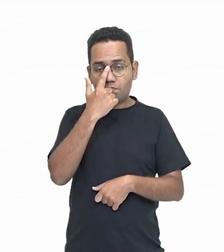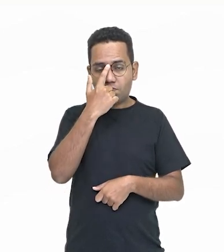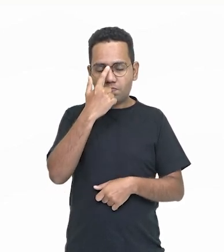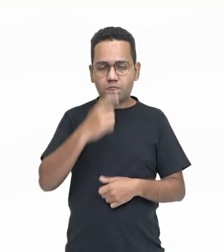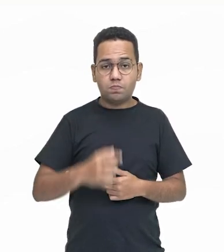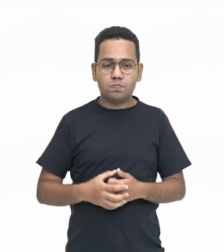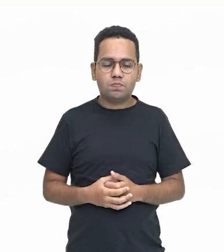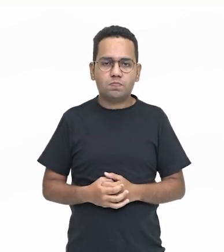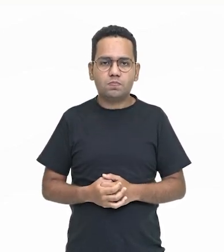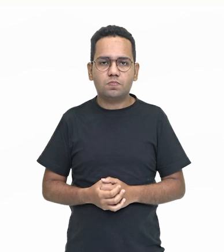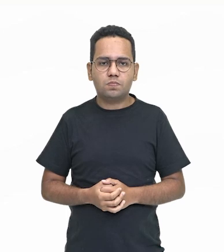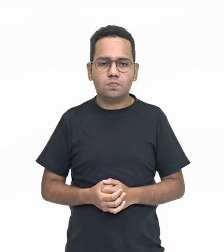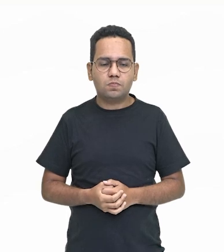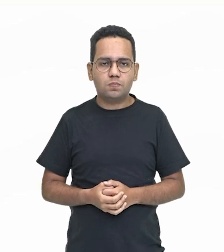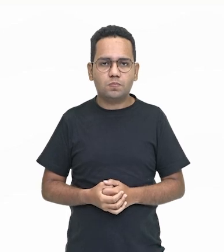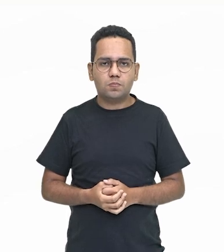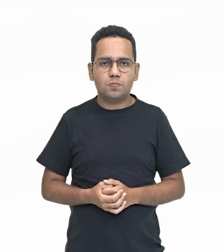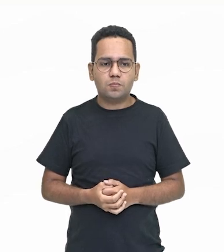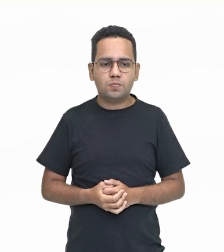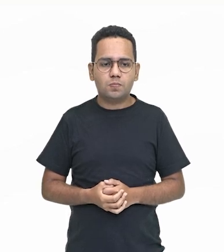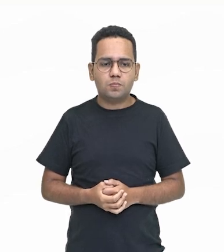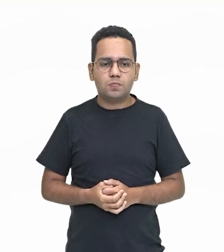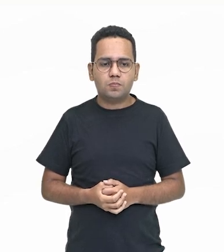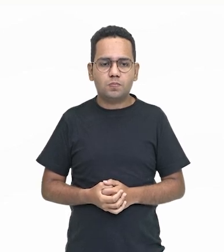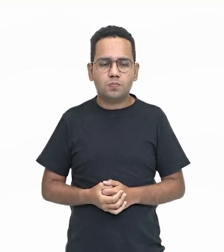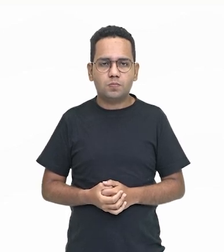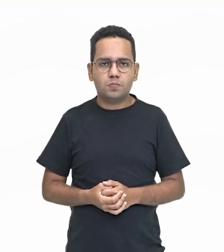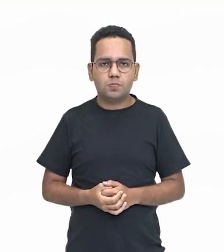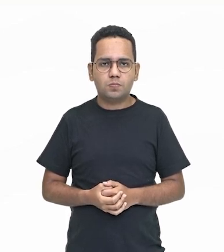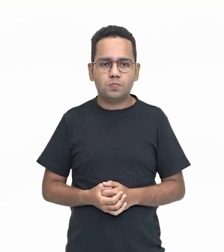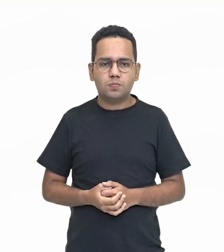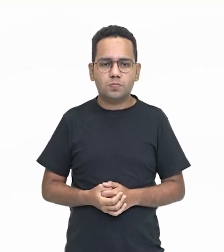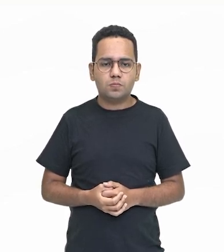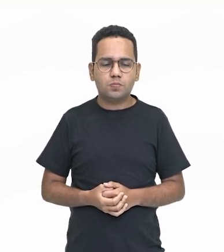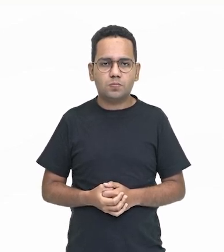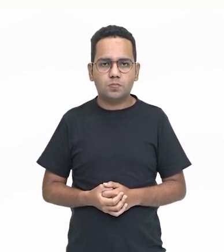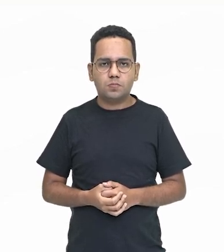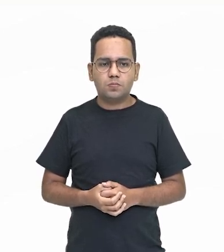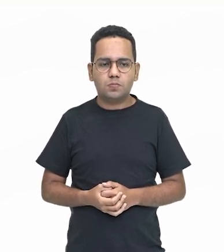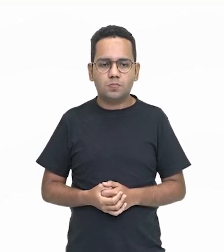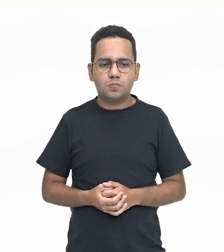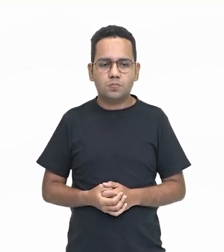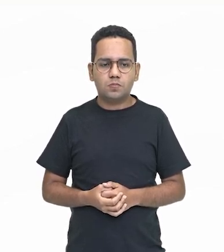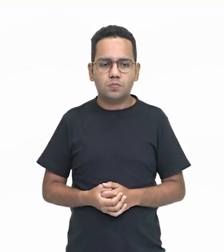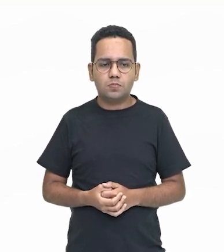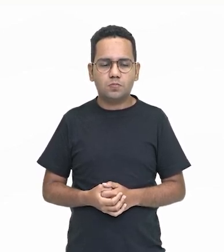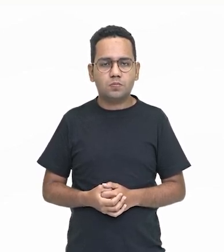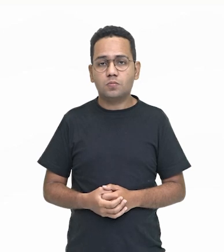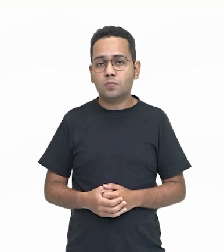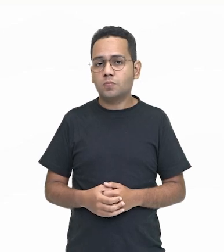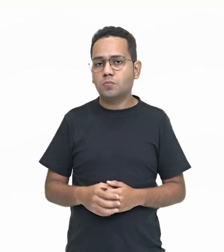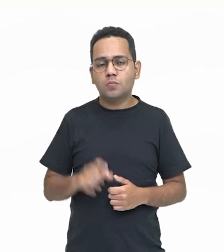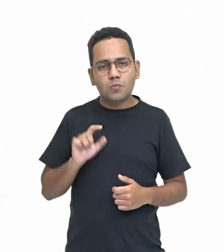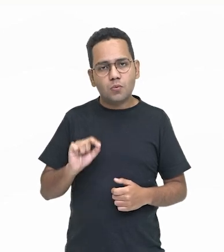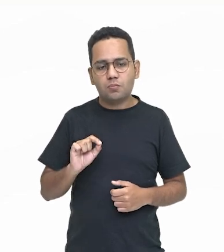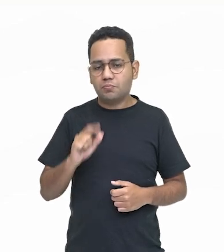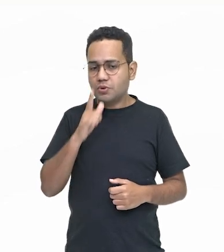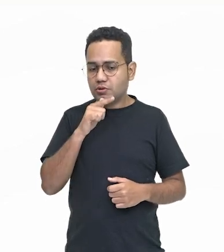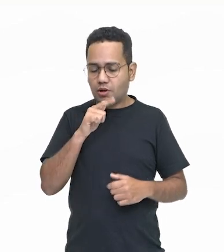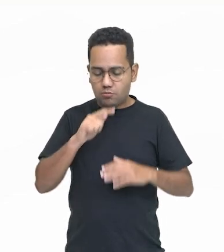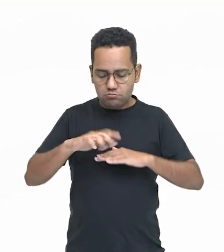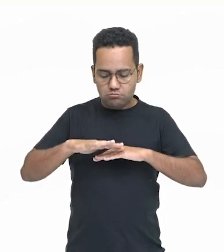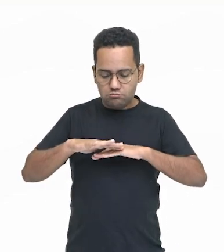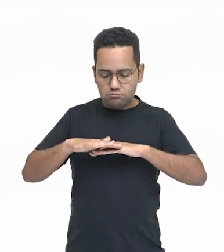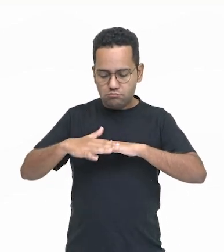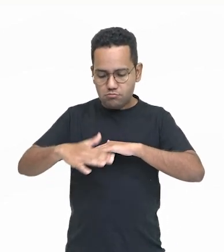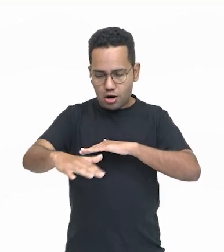aproveitamento hidráulico da bacia do Amazonas, tá certo? Os rios de planície, como aqueles que